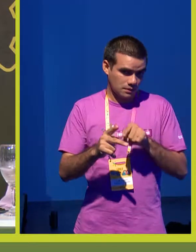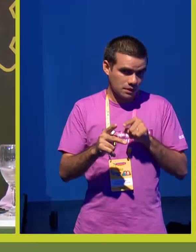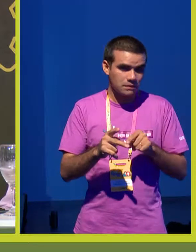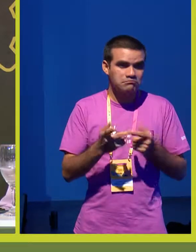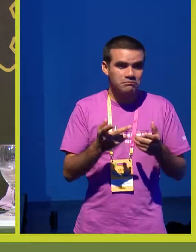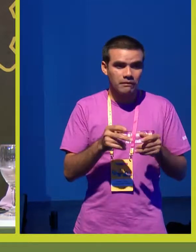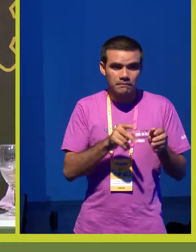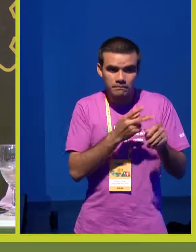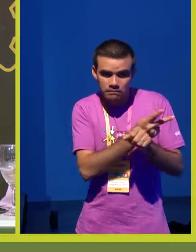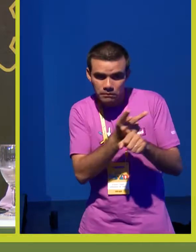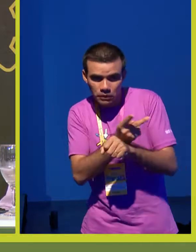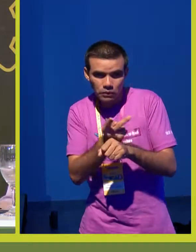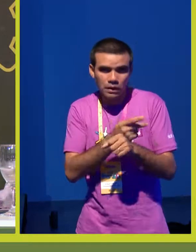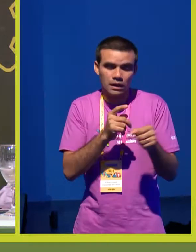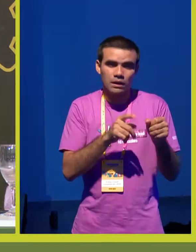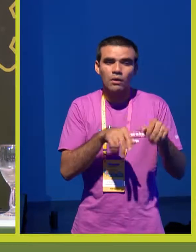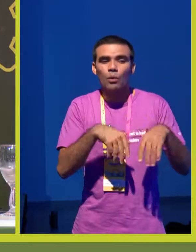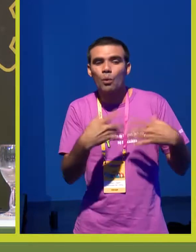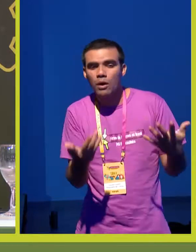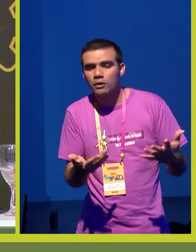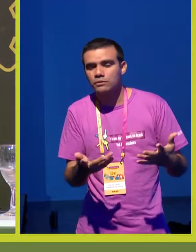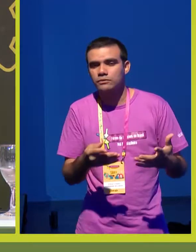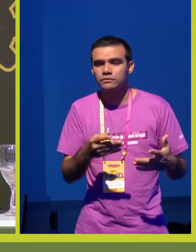acessou e quando acessou.